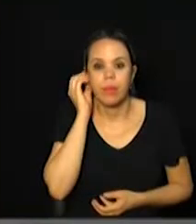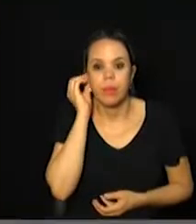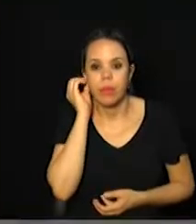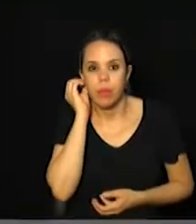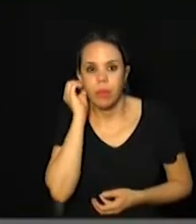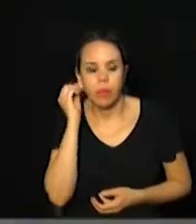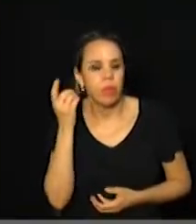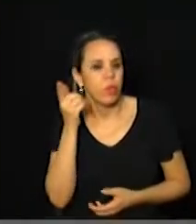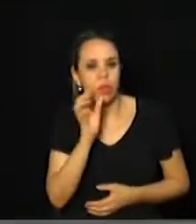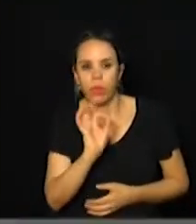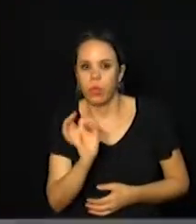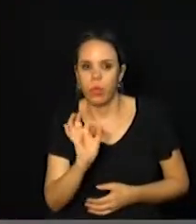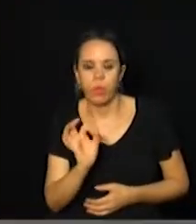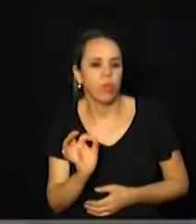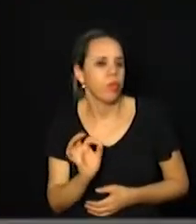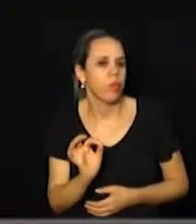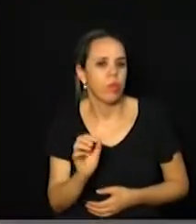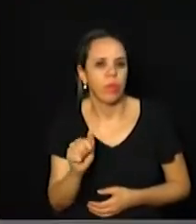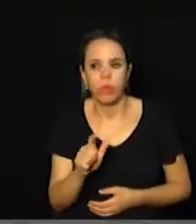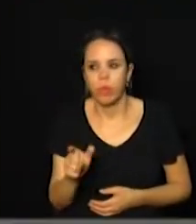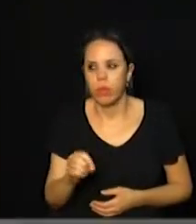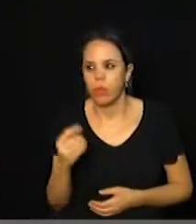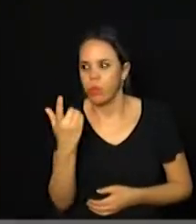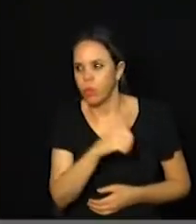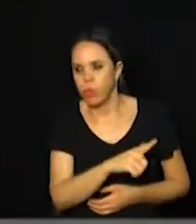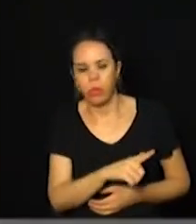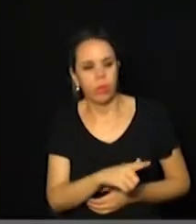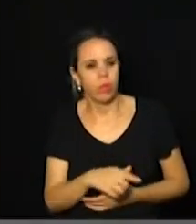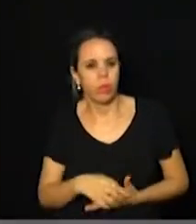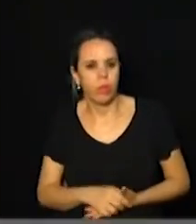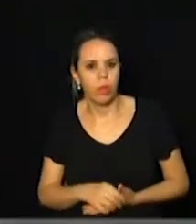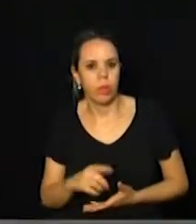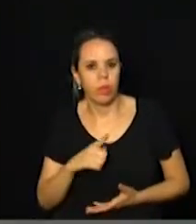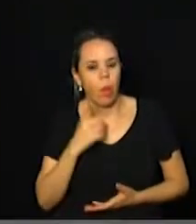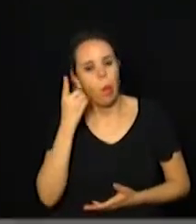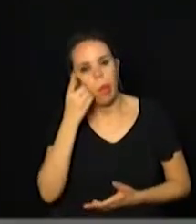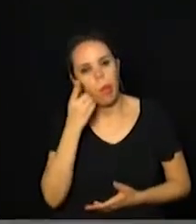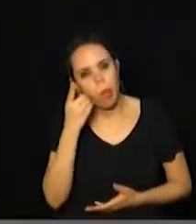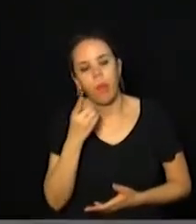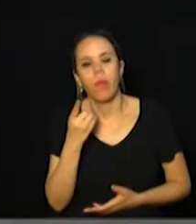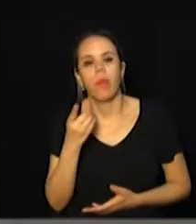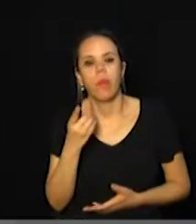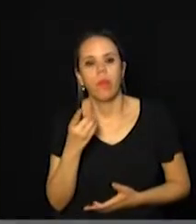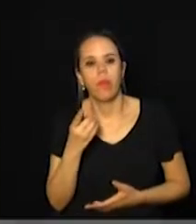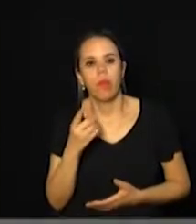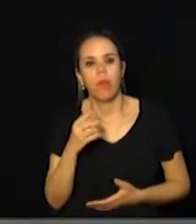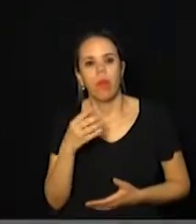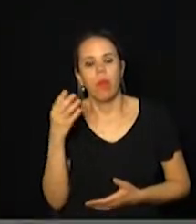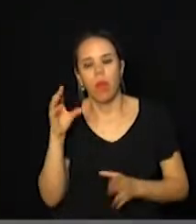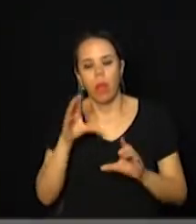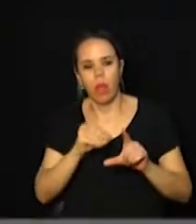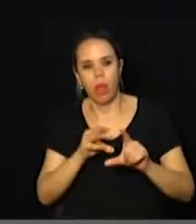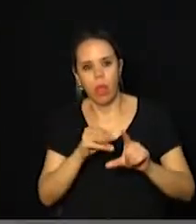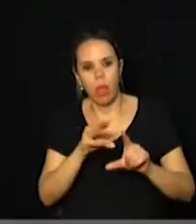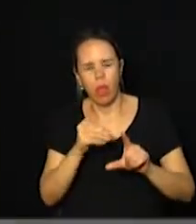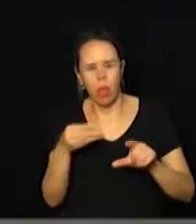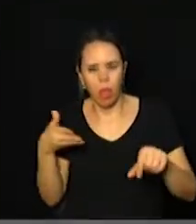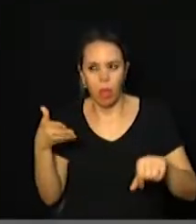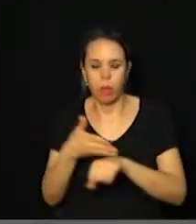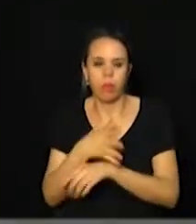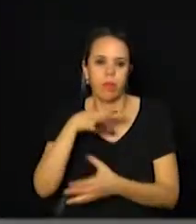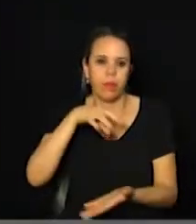se você não consegue passar para um anexo para outro você tem que tem que ter um deputado para lhe passar um QR Code você fazer um